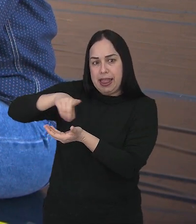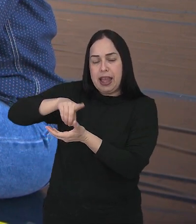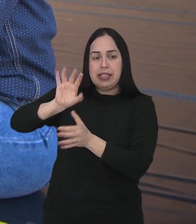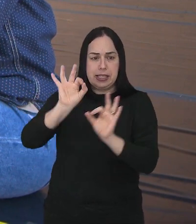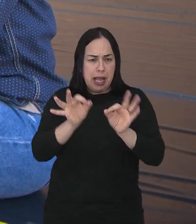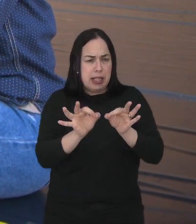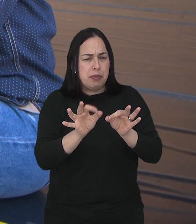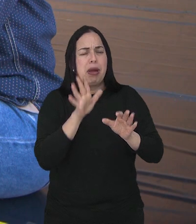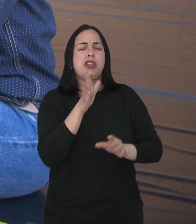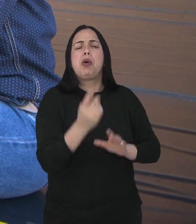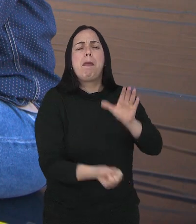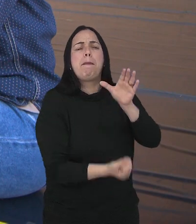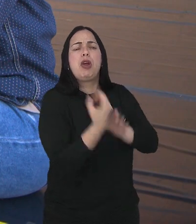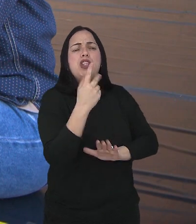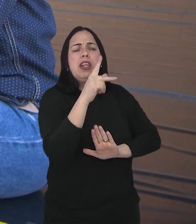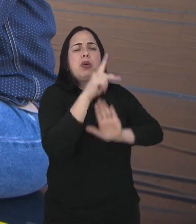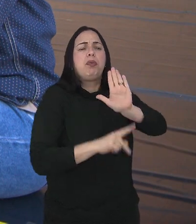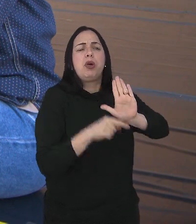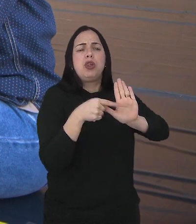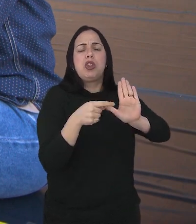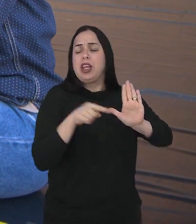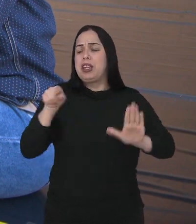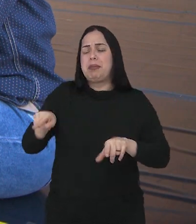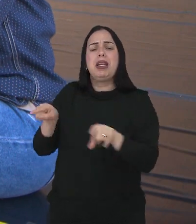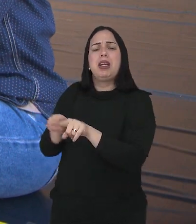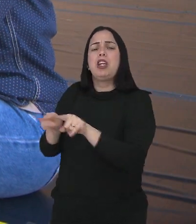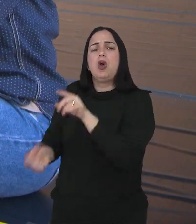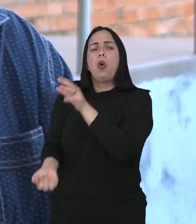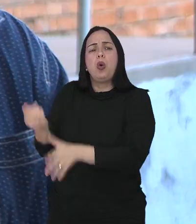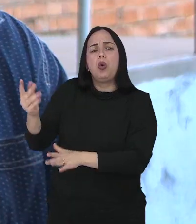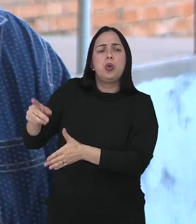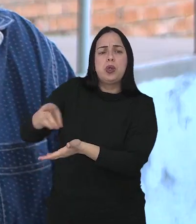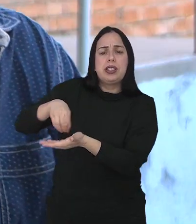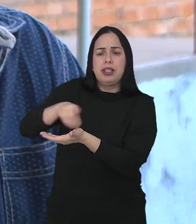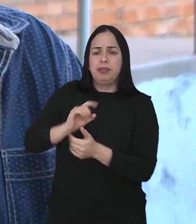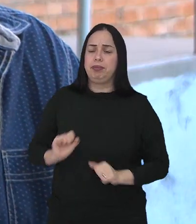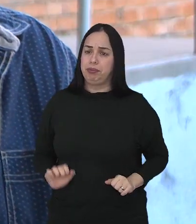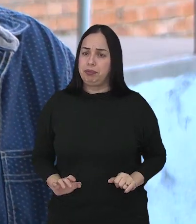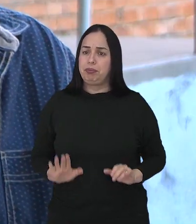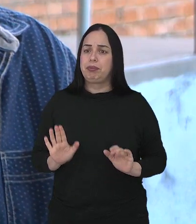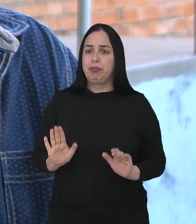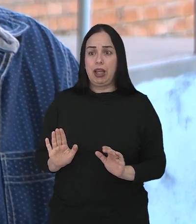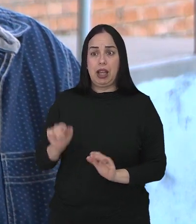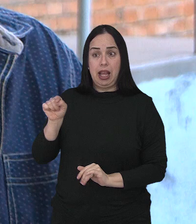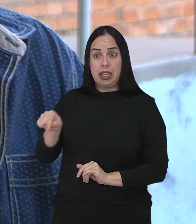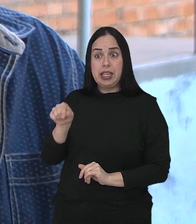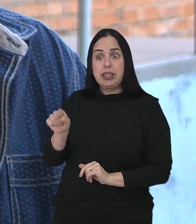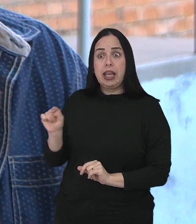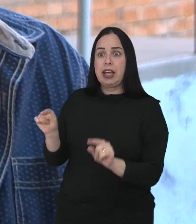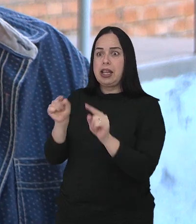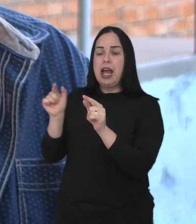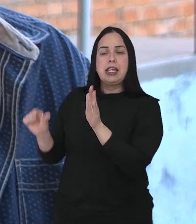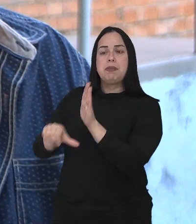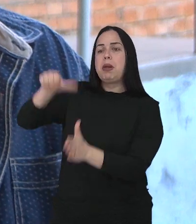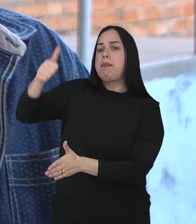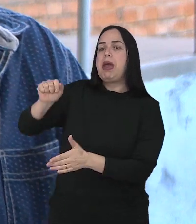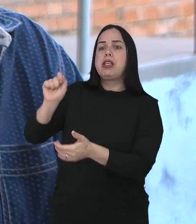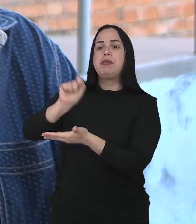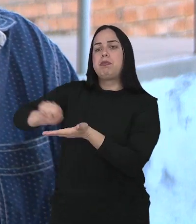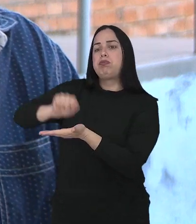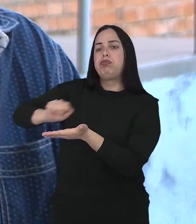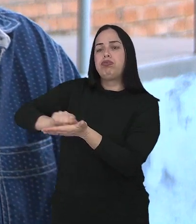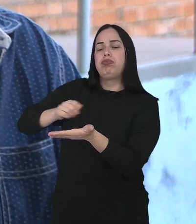Como que foi criar o Cena de Mulher, esse álbum, esse disco? O Cena de Mulher reúne as minhas primeiras